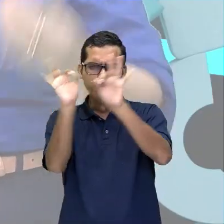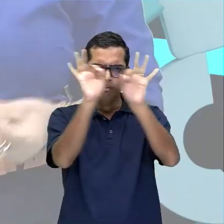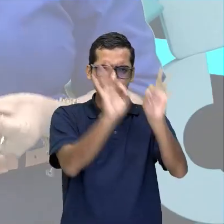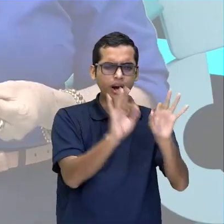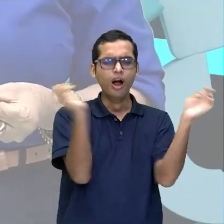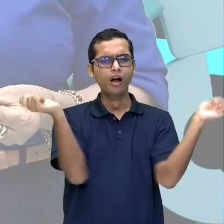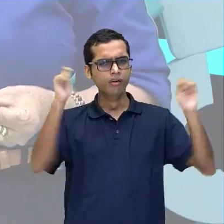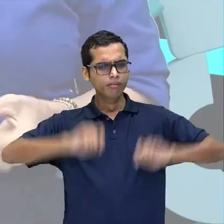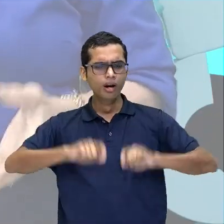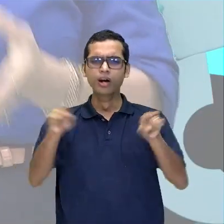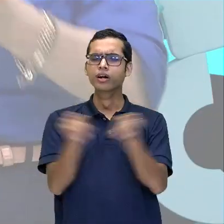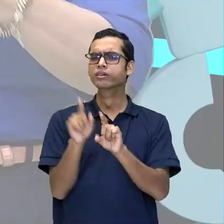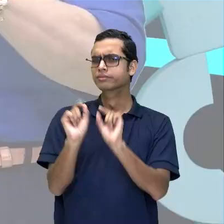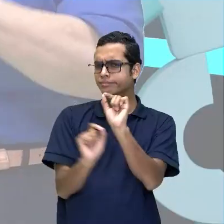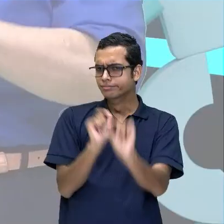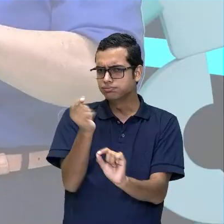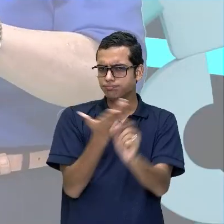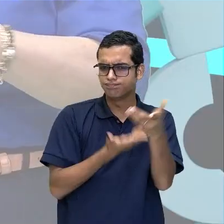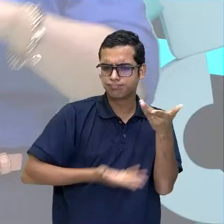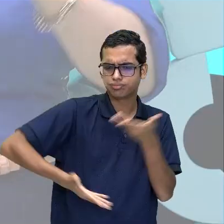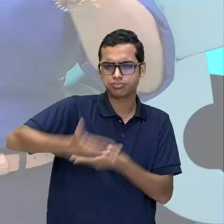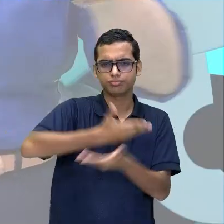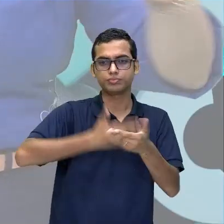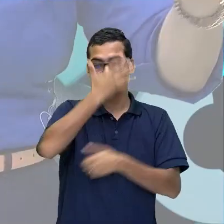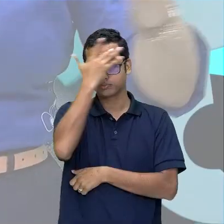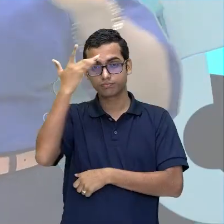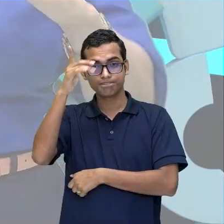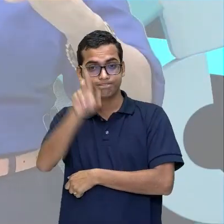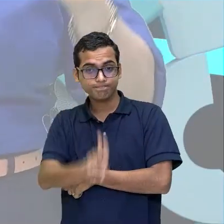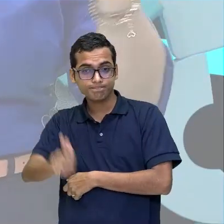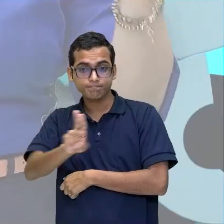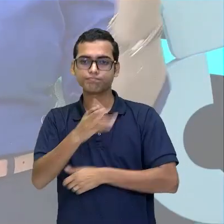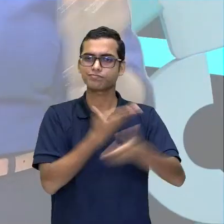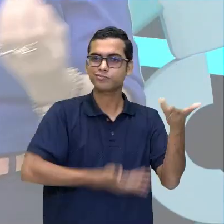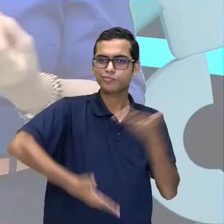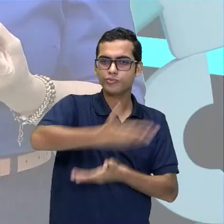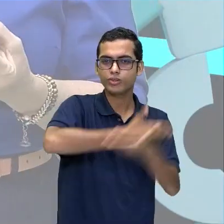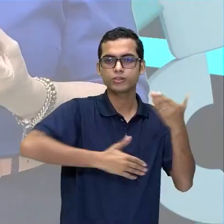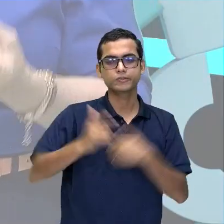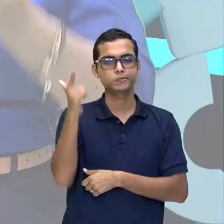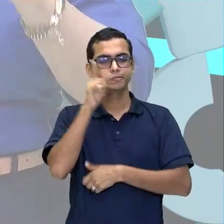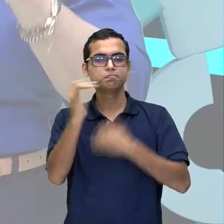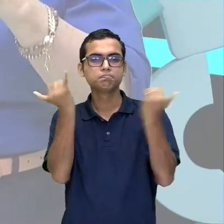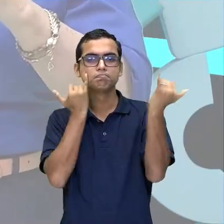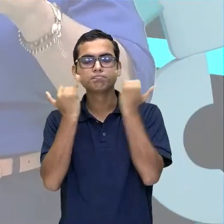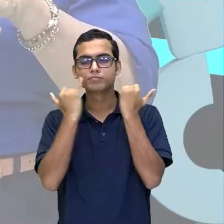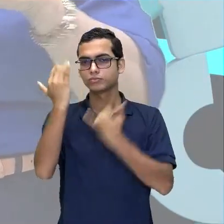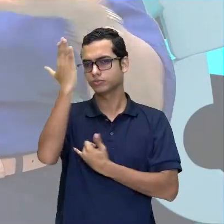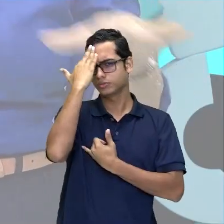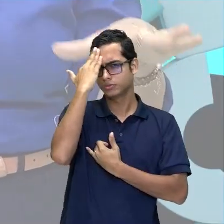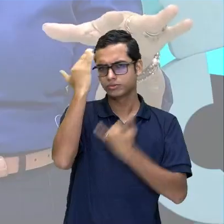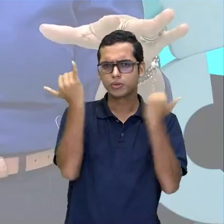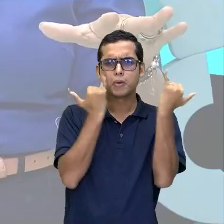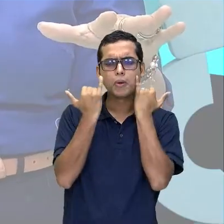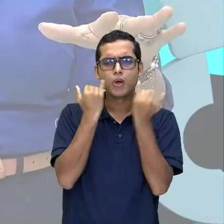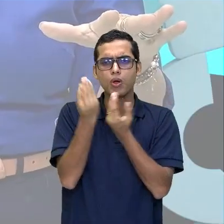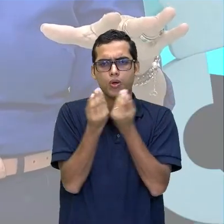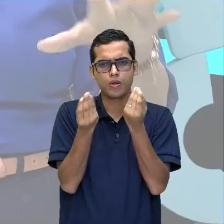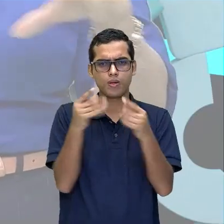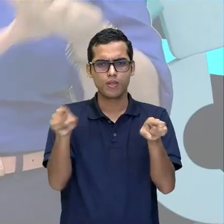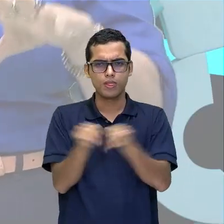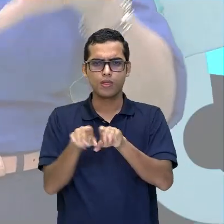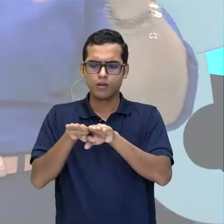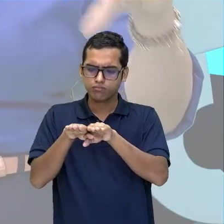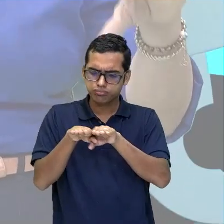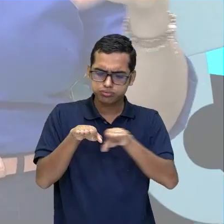permitir, possibilitar que os usuários interajam com a informação de forma não linear.